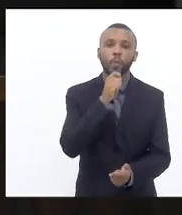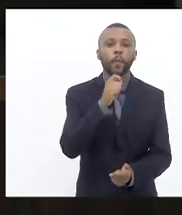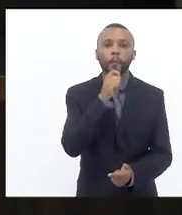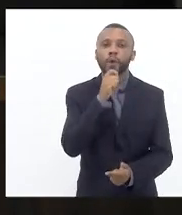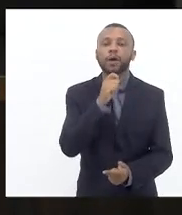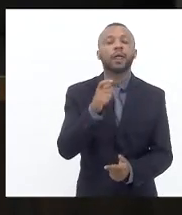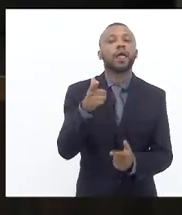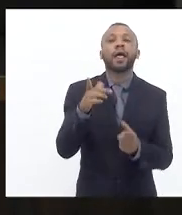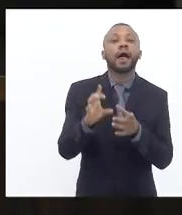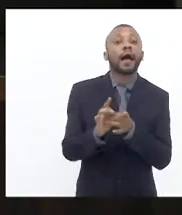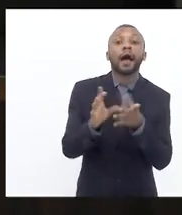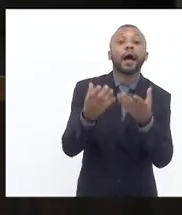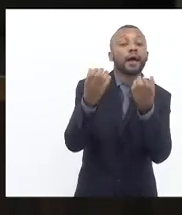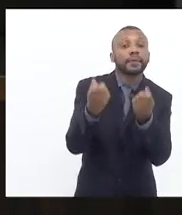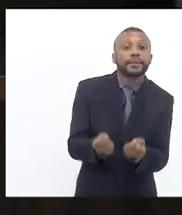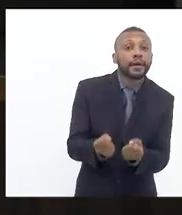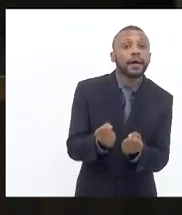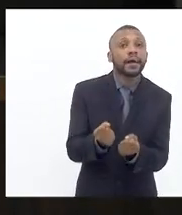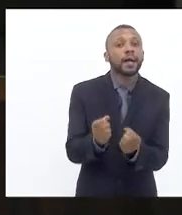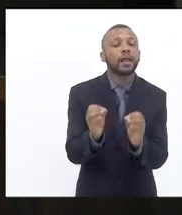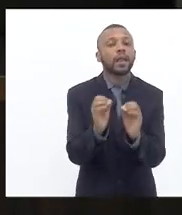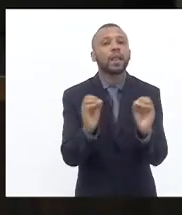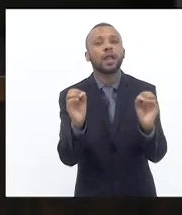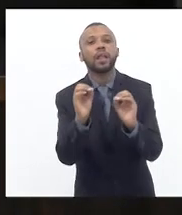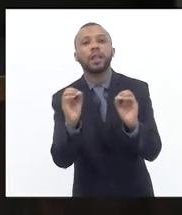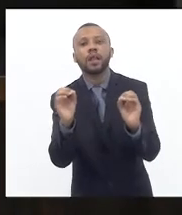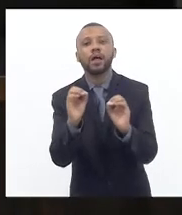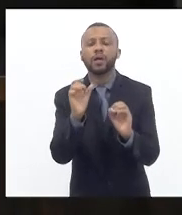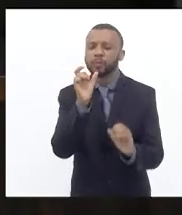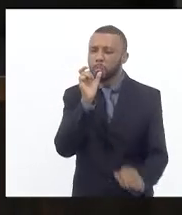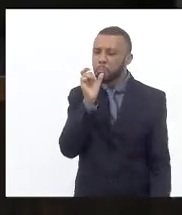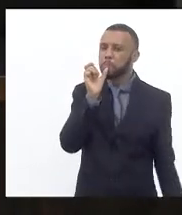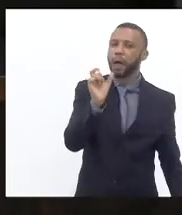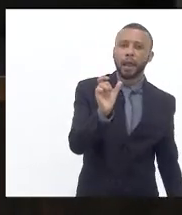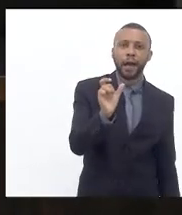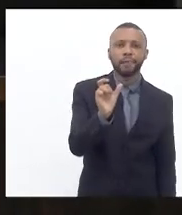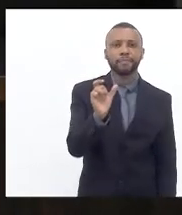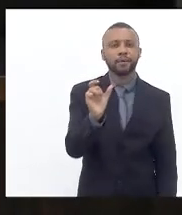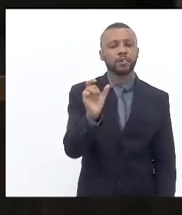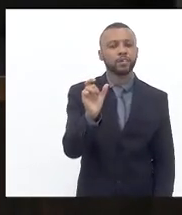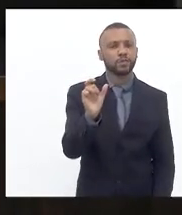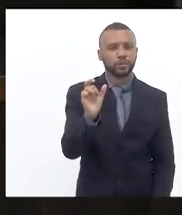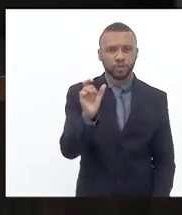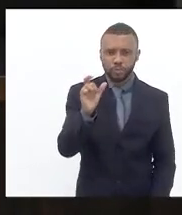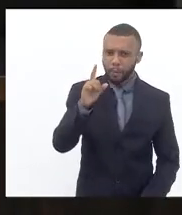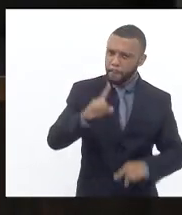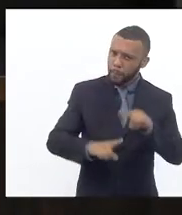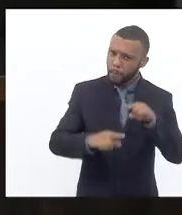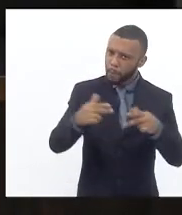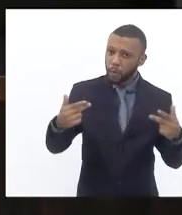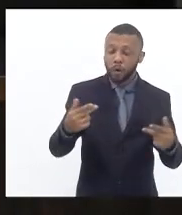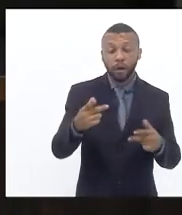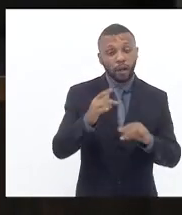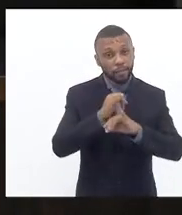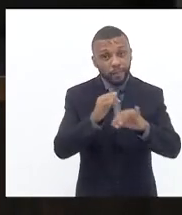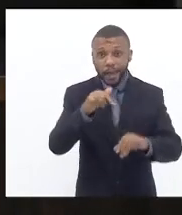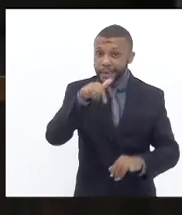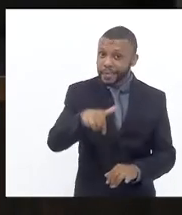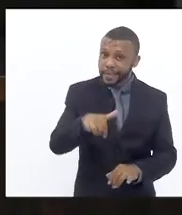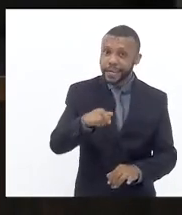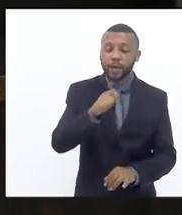será aceito nenhum tipo de uso de palavras de baixo calão aqui e tem